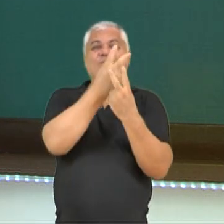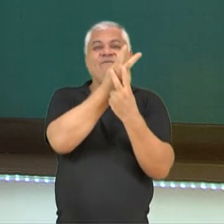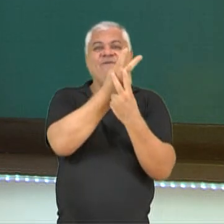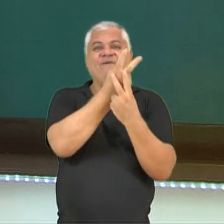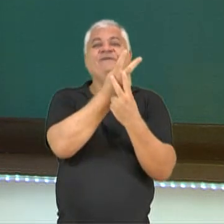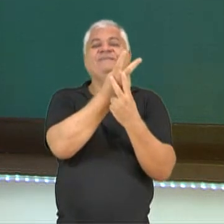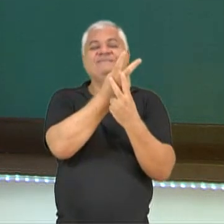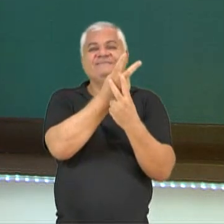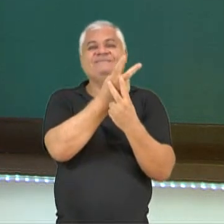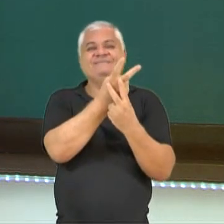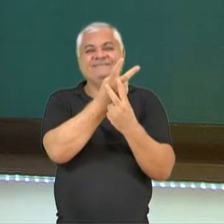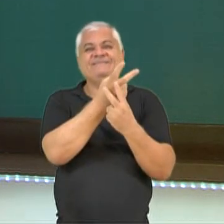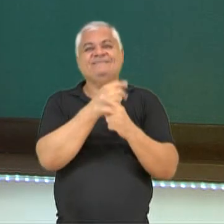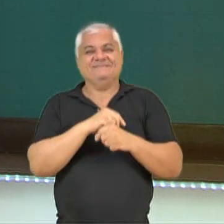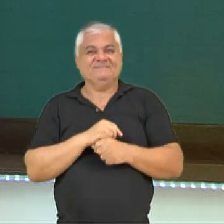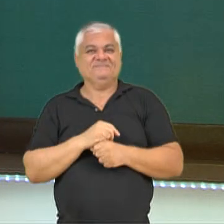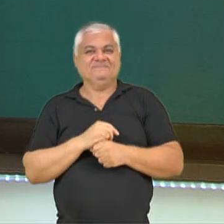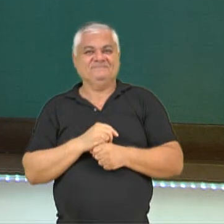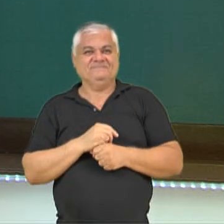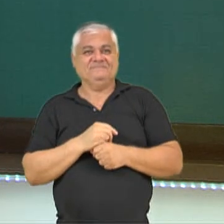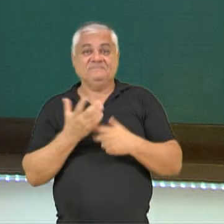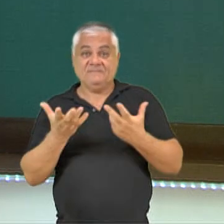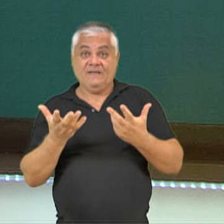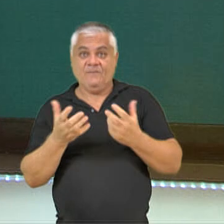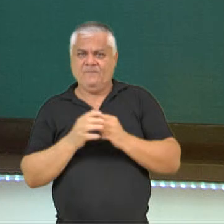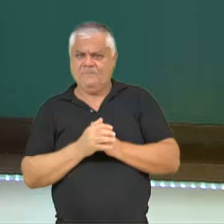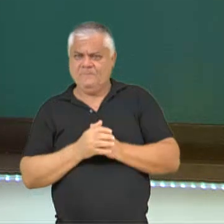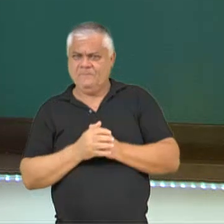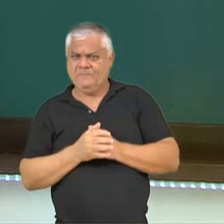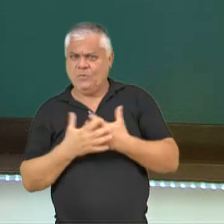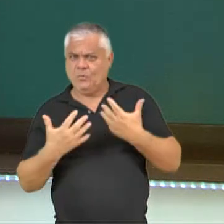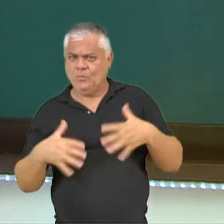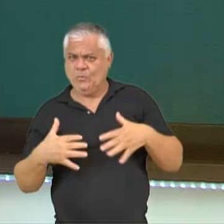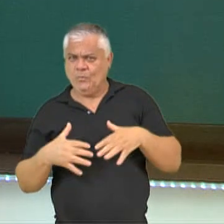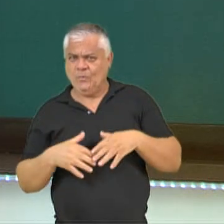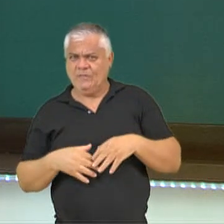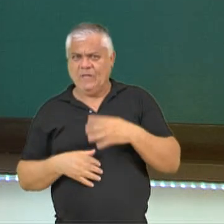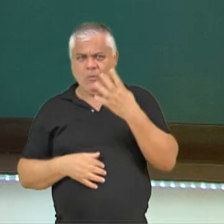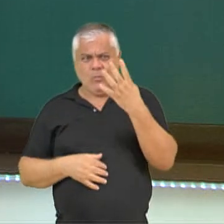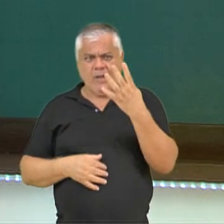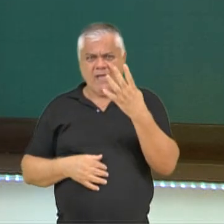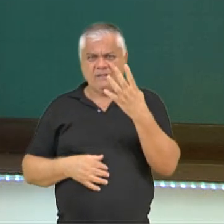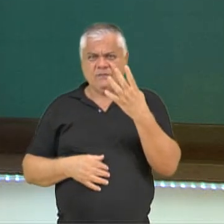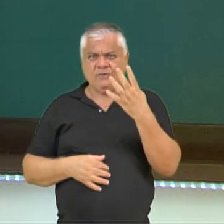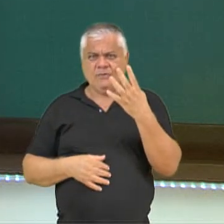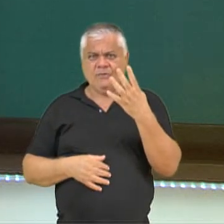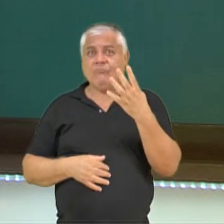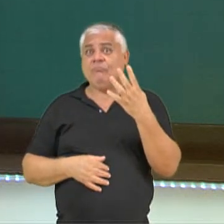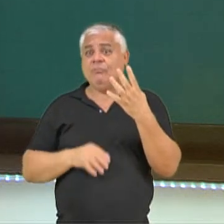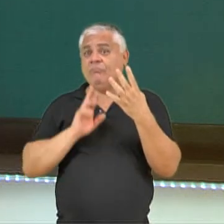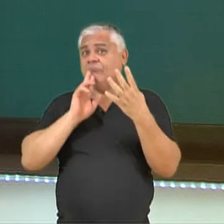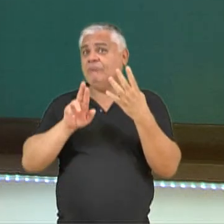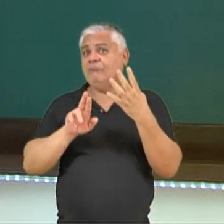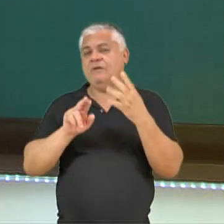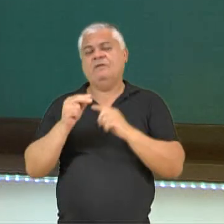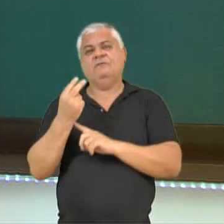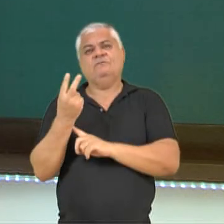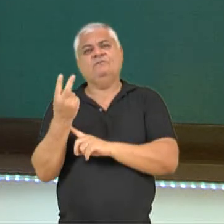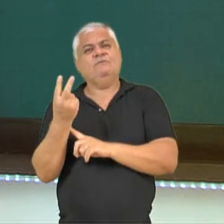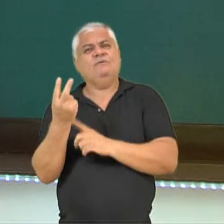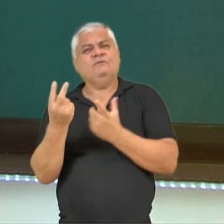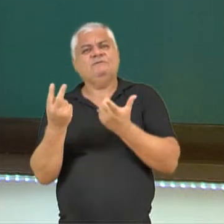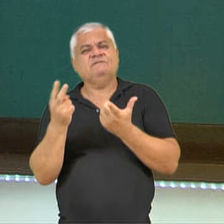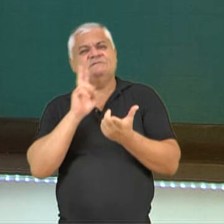era o denominador, é o índice da raiz. Opa! Raiz quadrada de 4 é... Muito